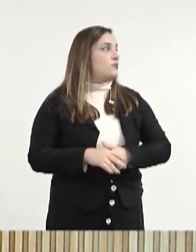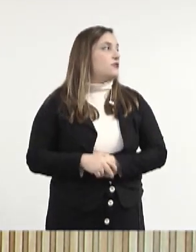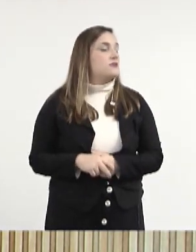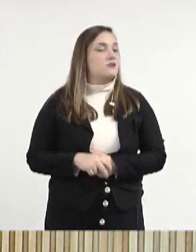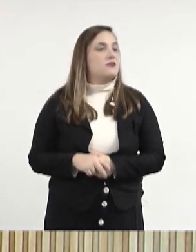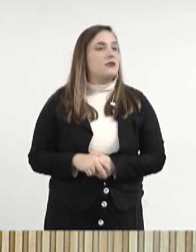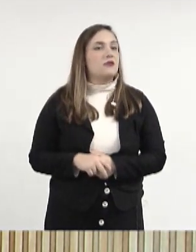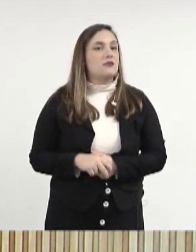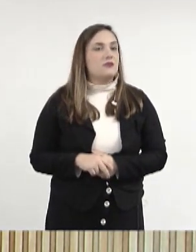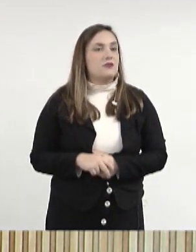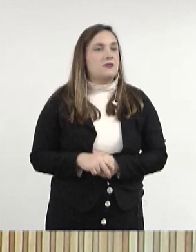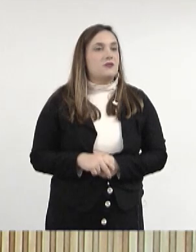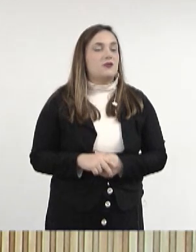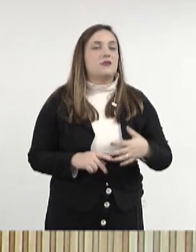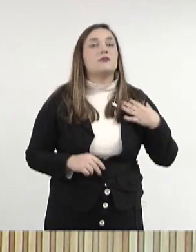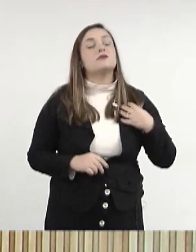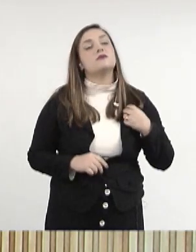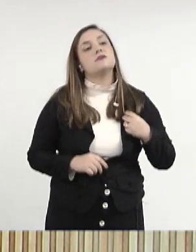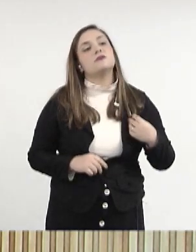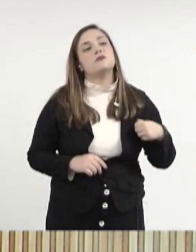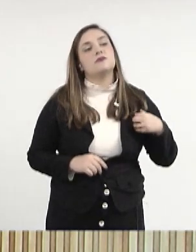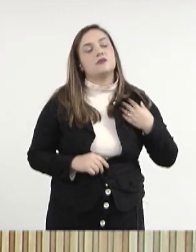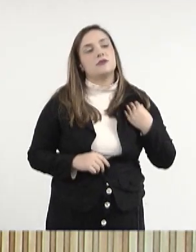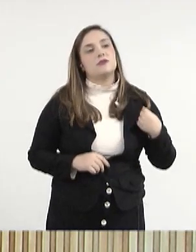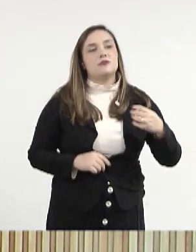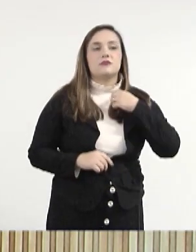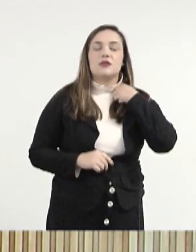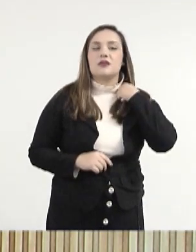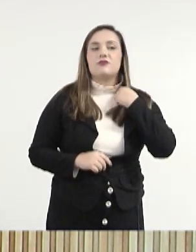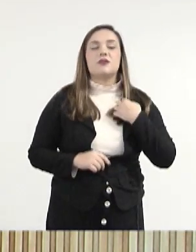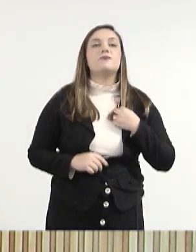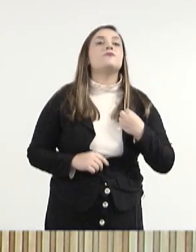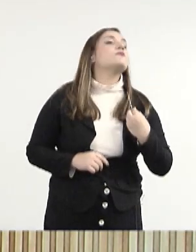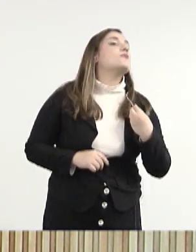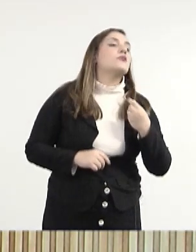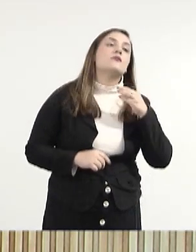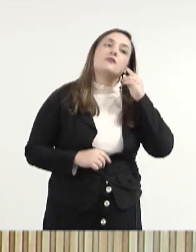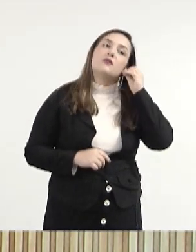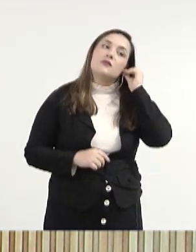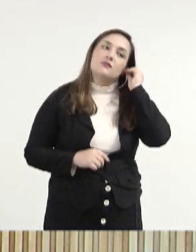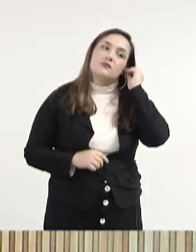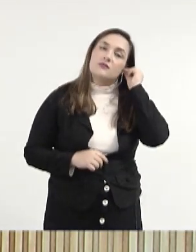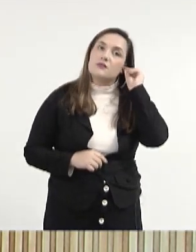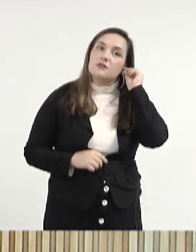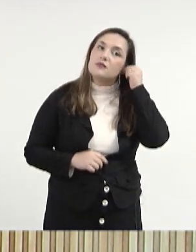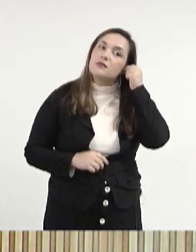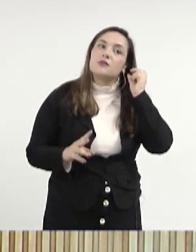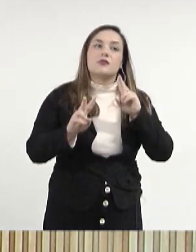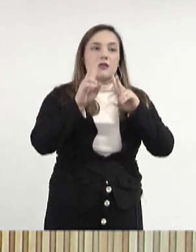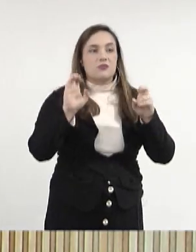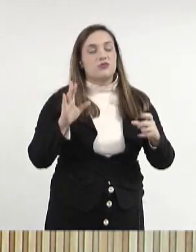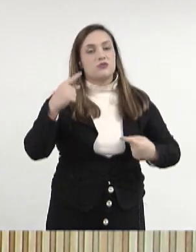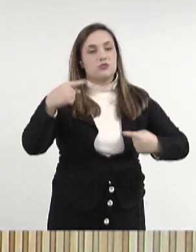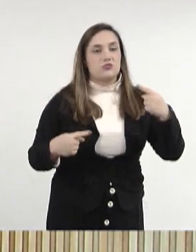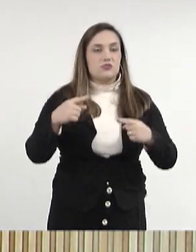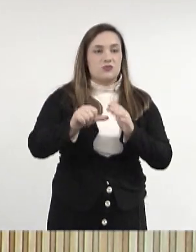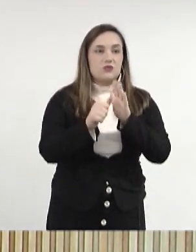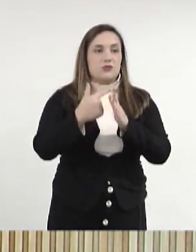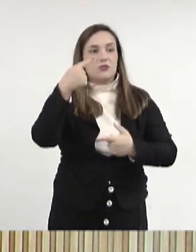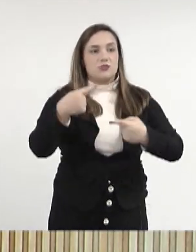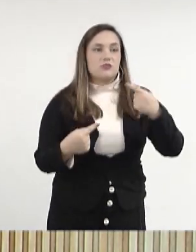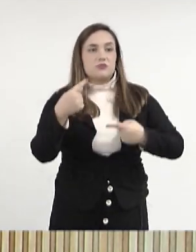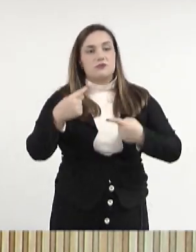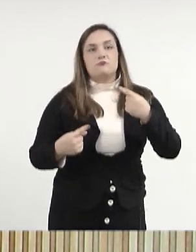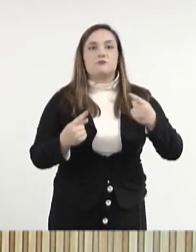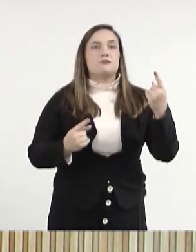de lei 239, que está tramitando com regime de urgência aqui na Casa de Leis, matéria que foi já discutida, votada e aprovada em segunda